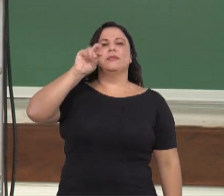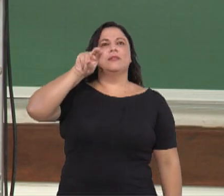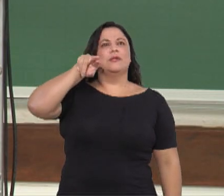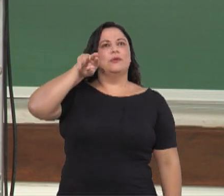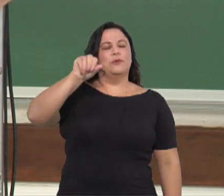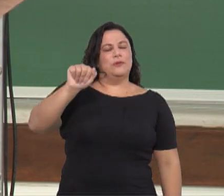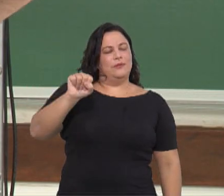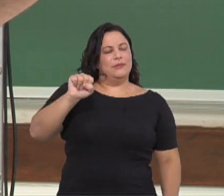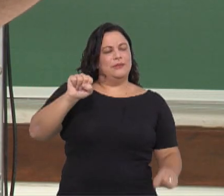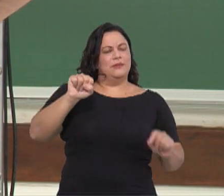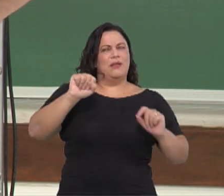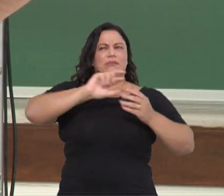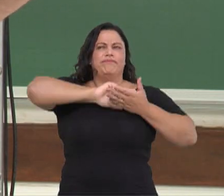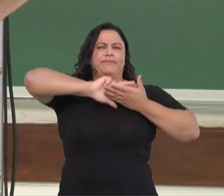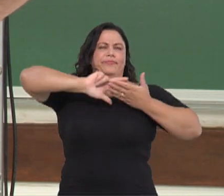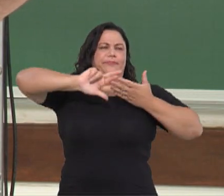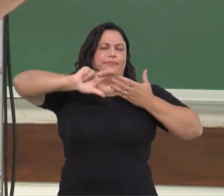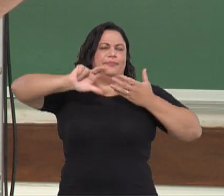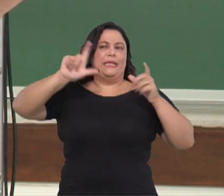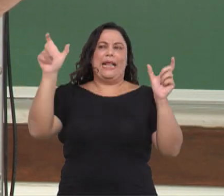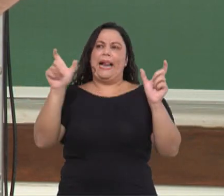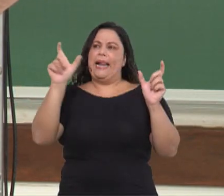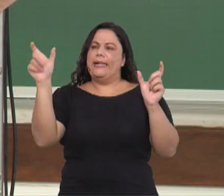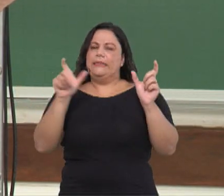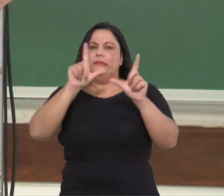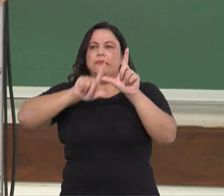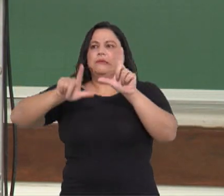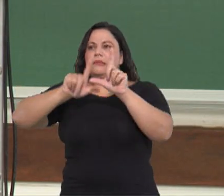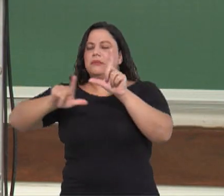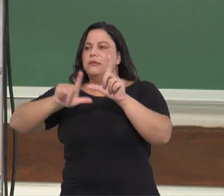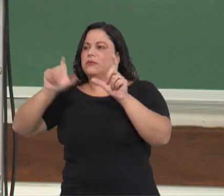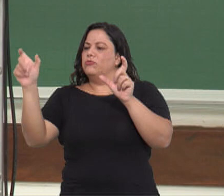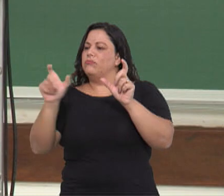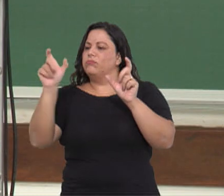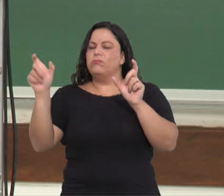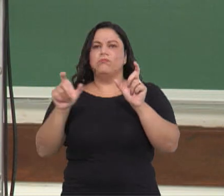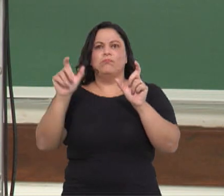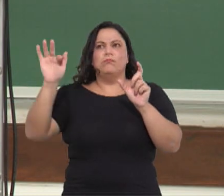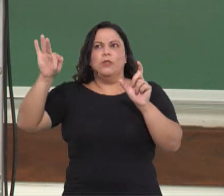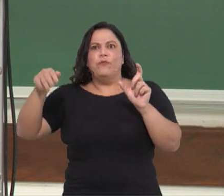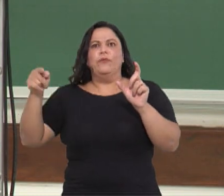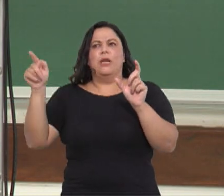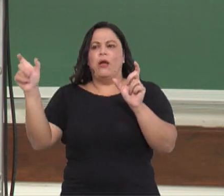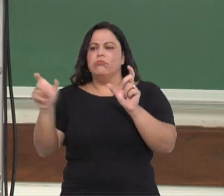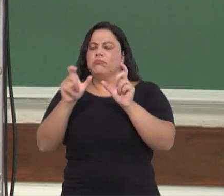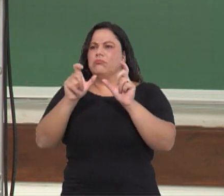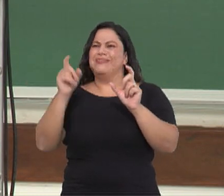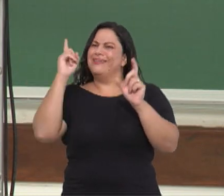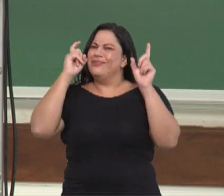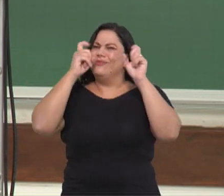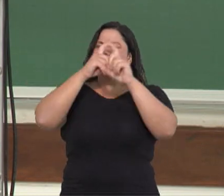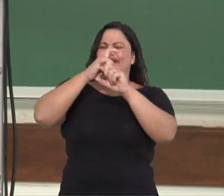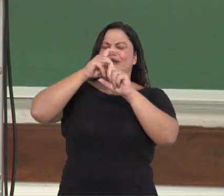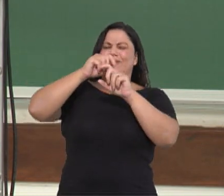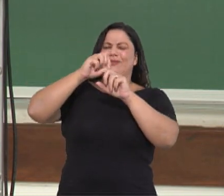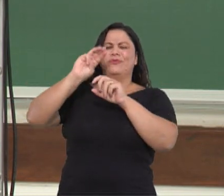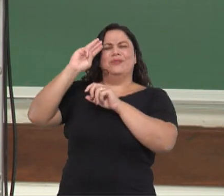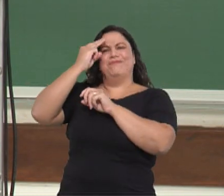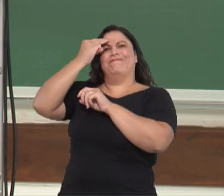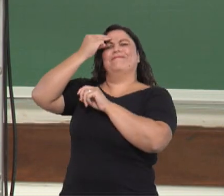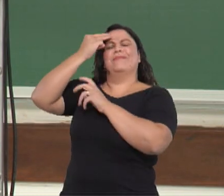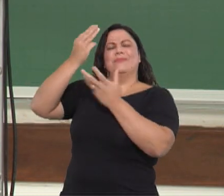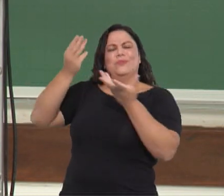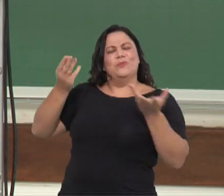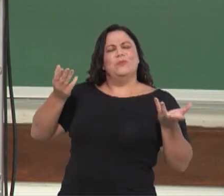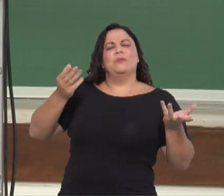imensa quantidade de letras que finalizam e elas são difíceis de serem memorizadas. Então,